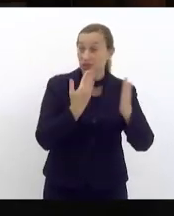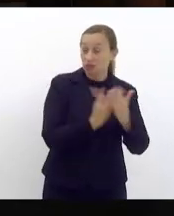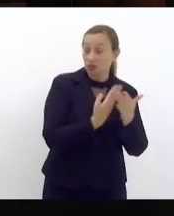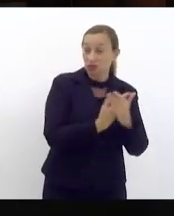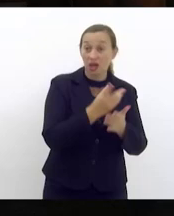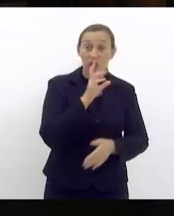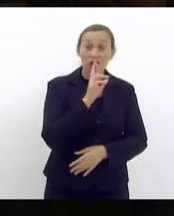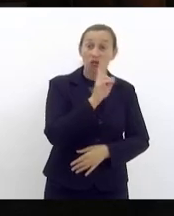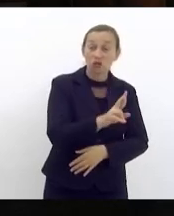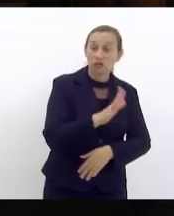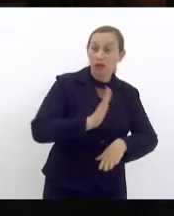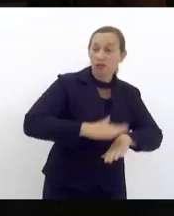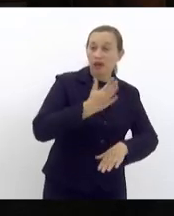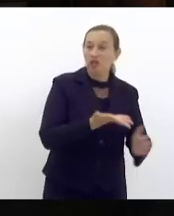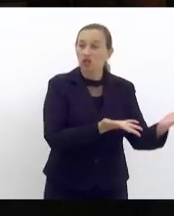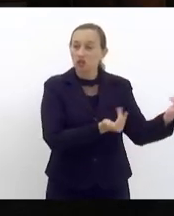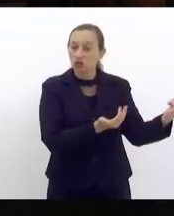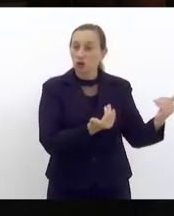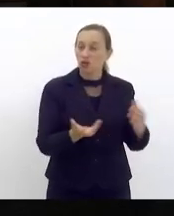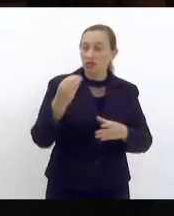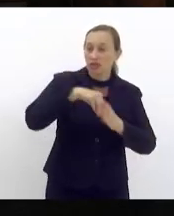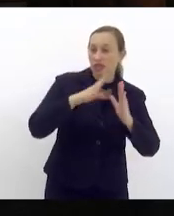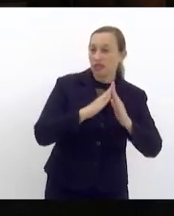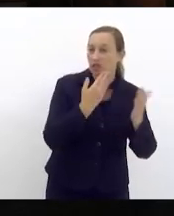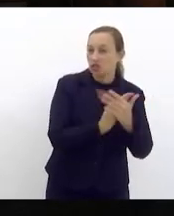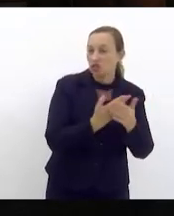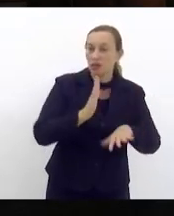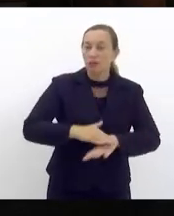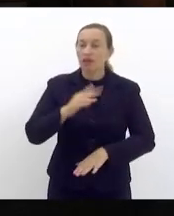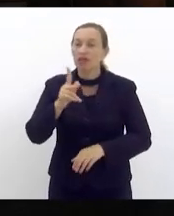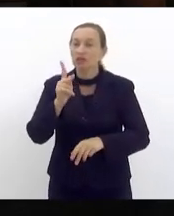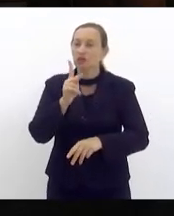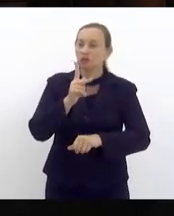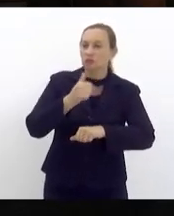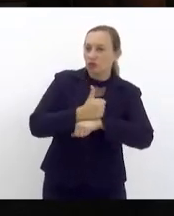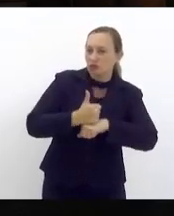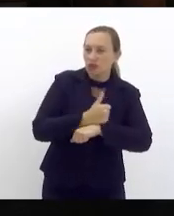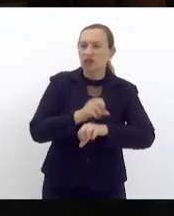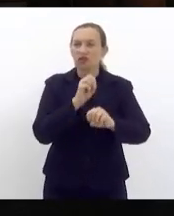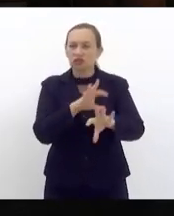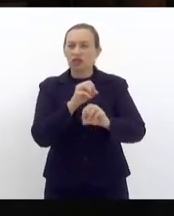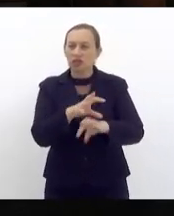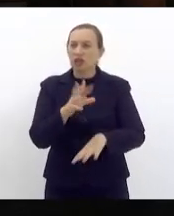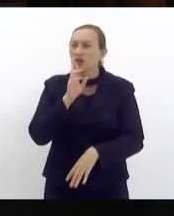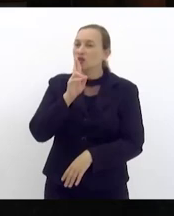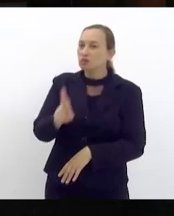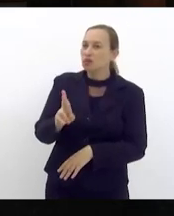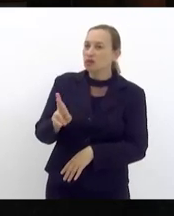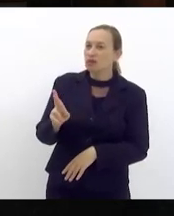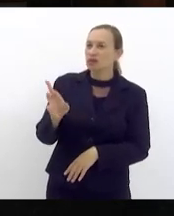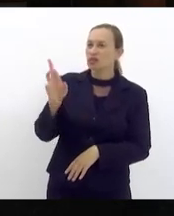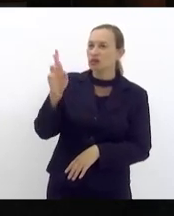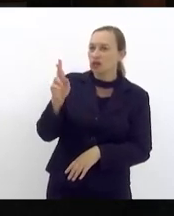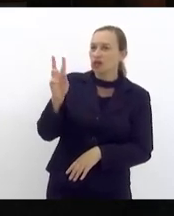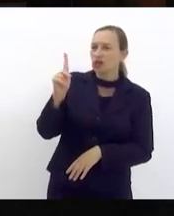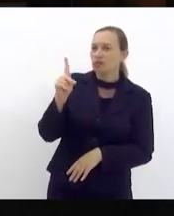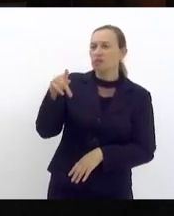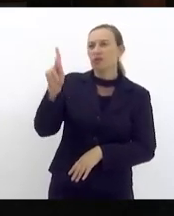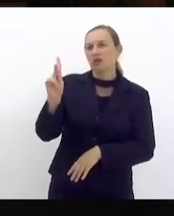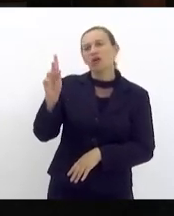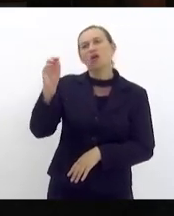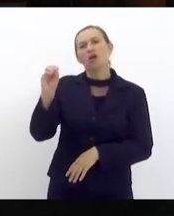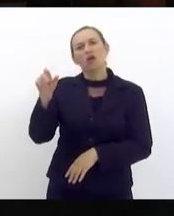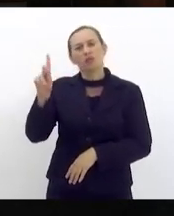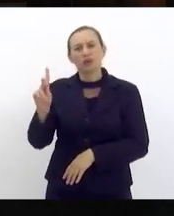resposta seja mais jovem na escola mais profissionais de educação que a nossa resposta seja um hip hop nas escolas que